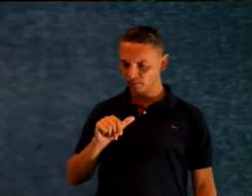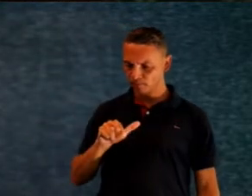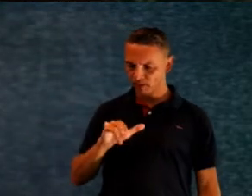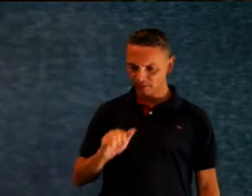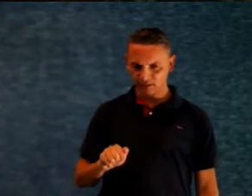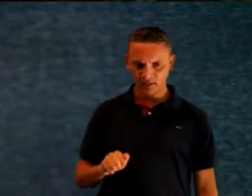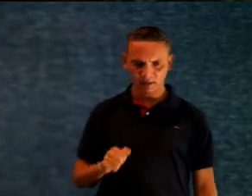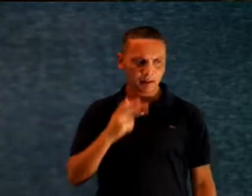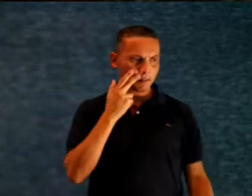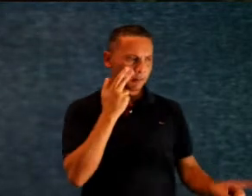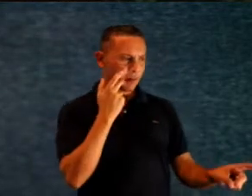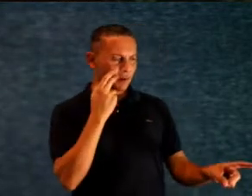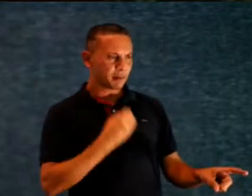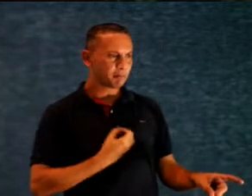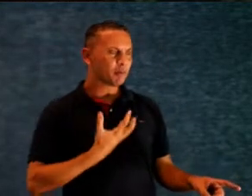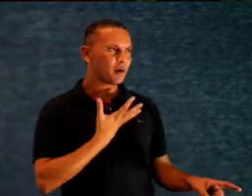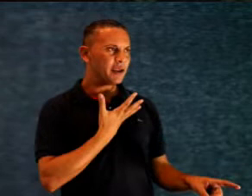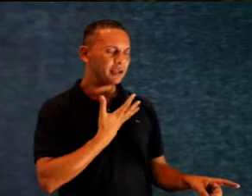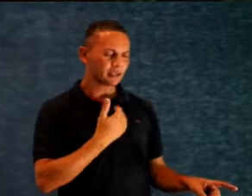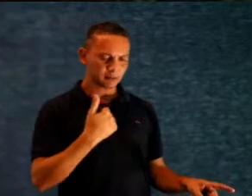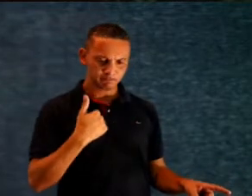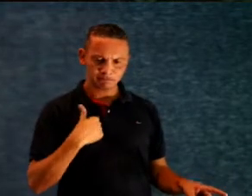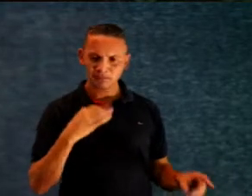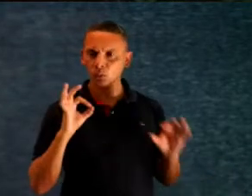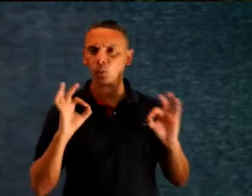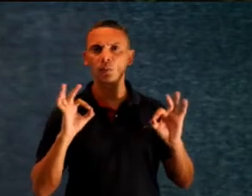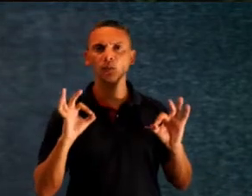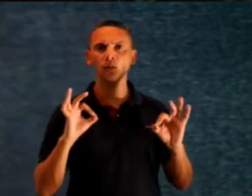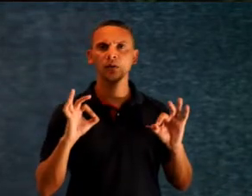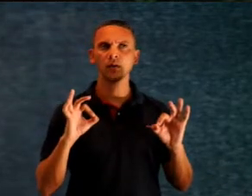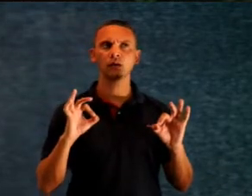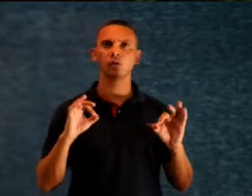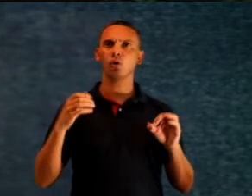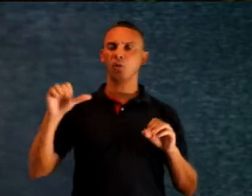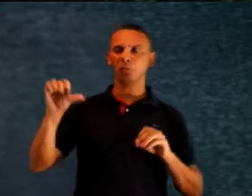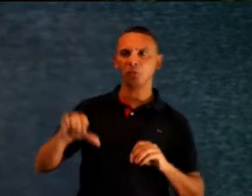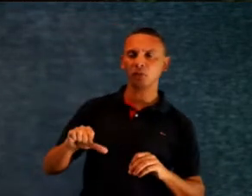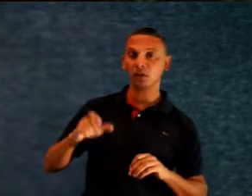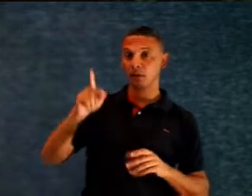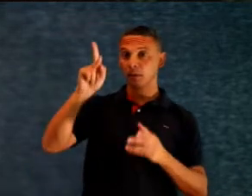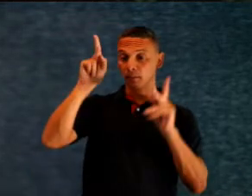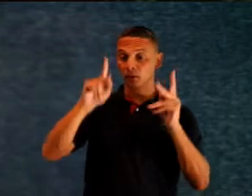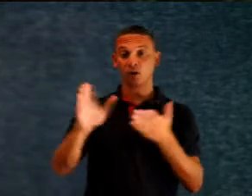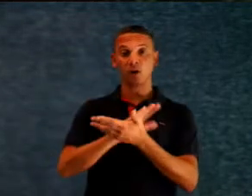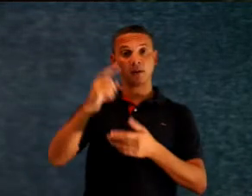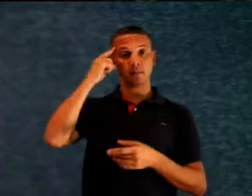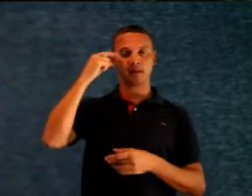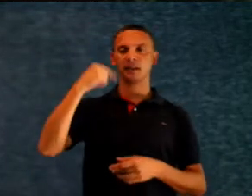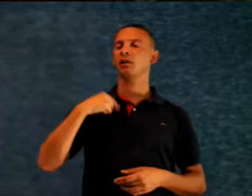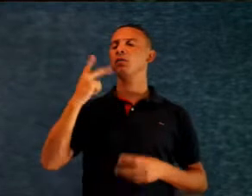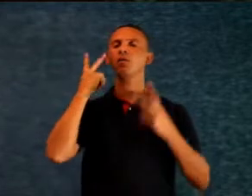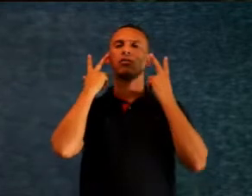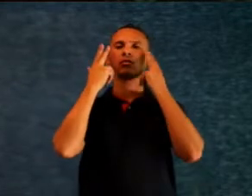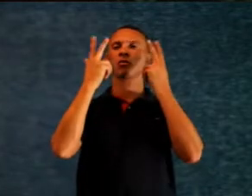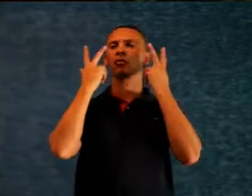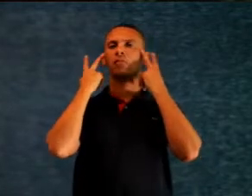ser um destino glorioso. Outros, que o fardo será pesado. Para mim, sempre foi natural ter o